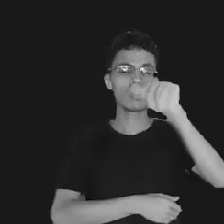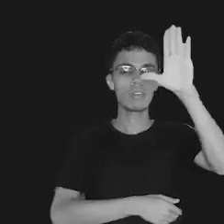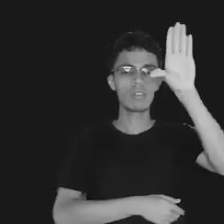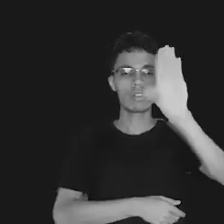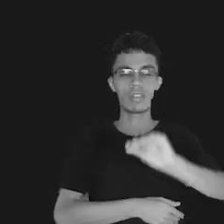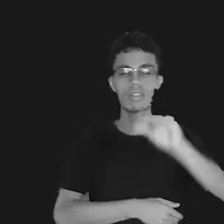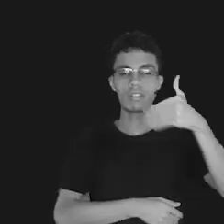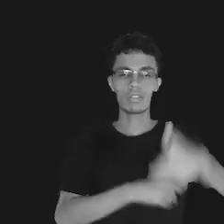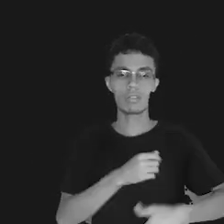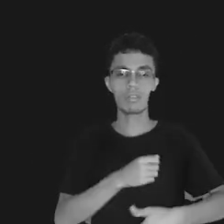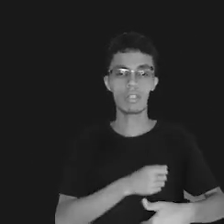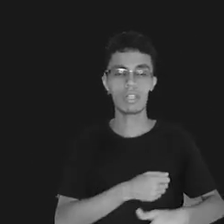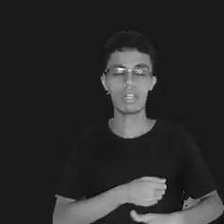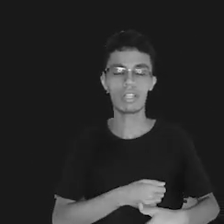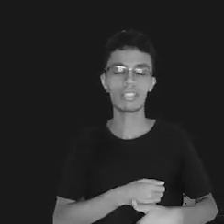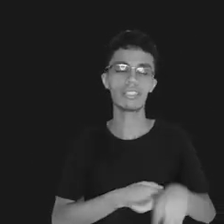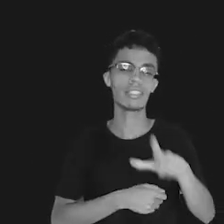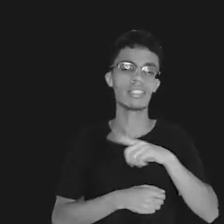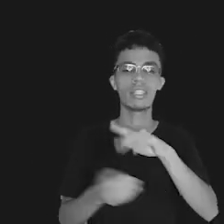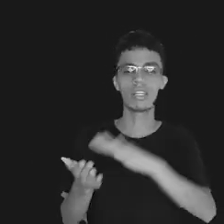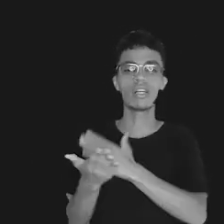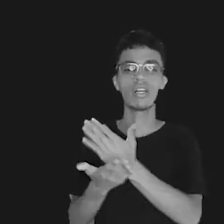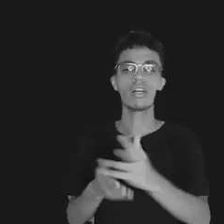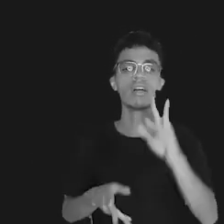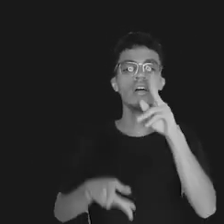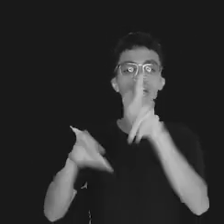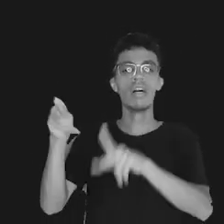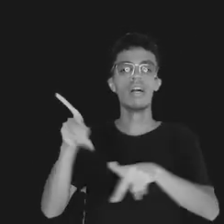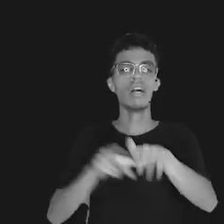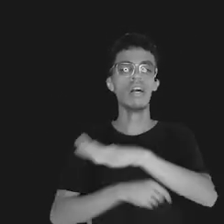Fome, onde algumas pessoas foram